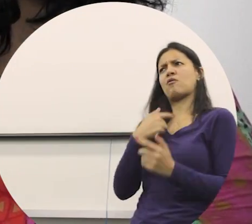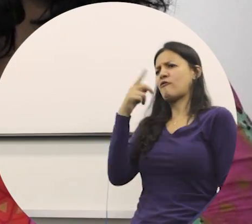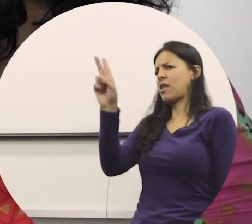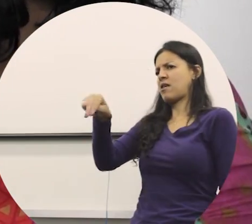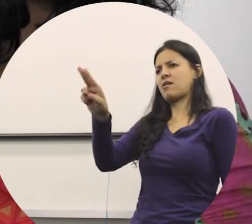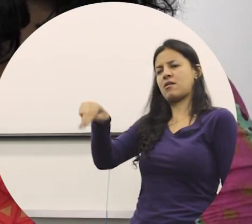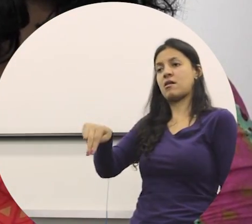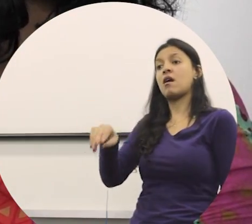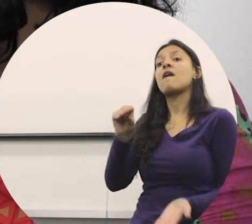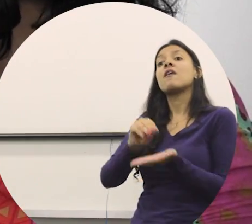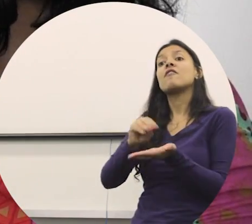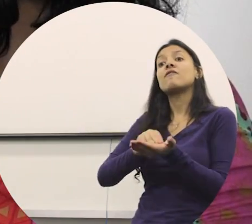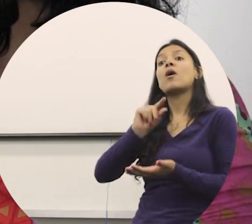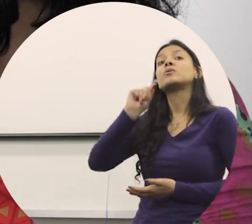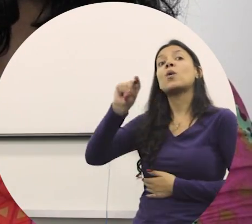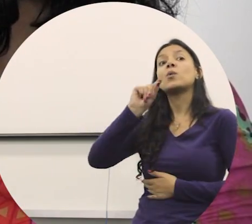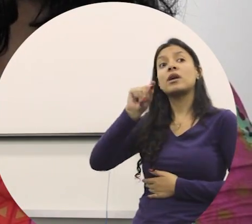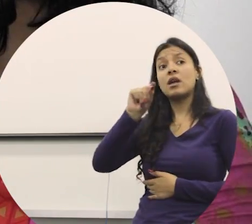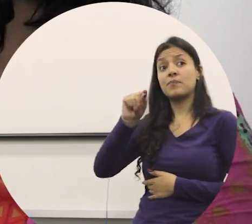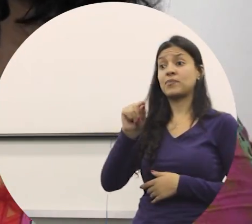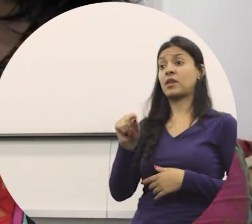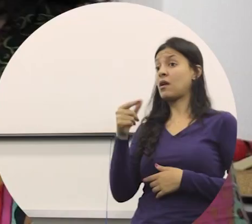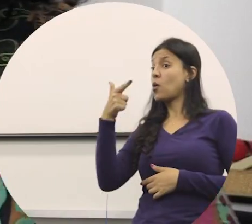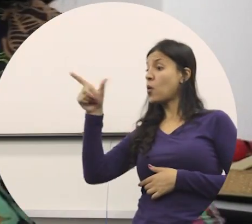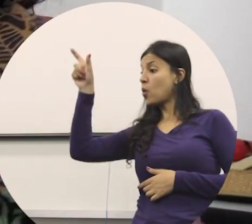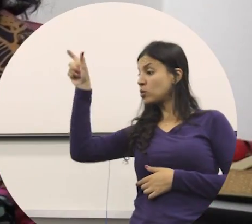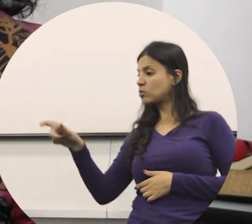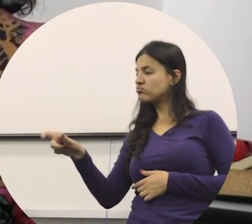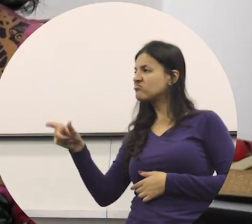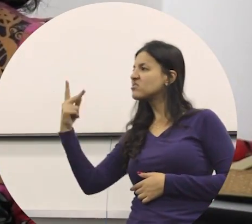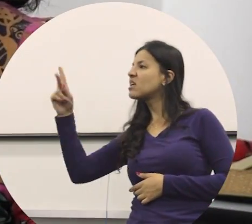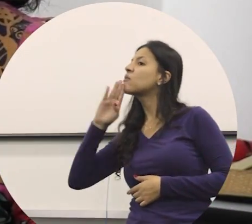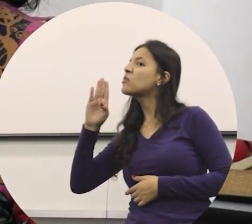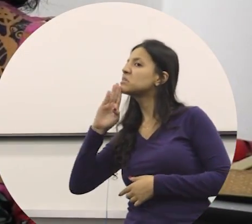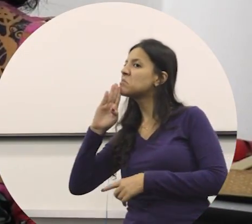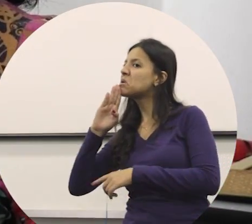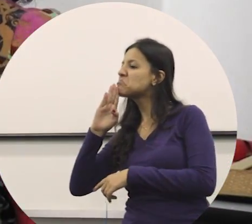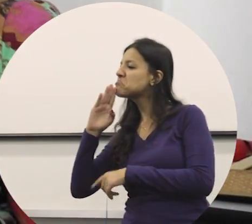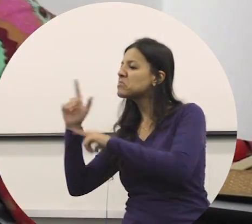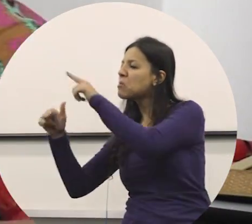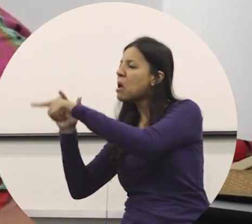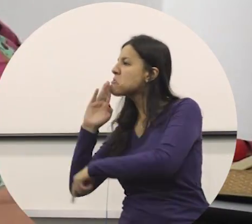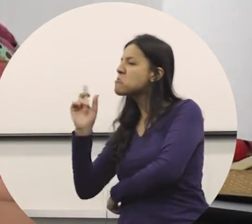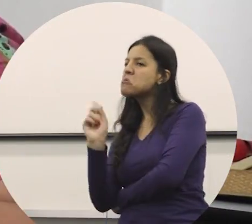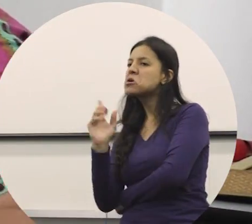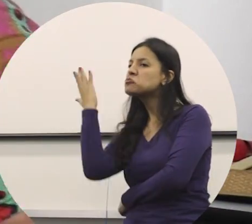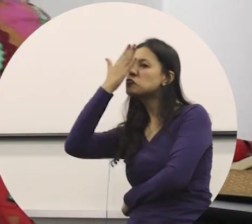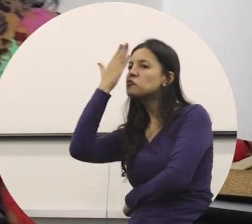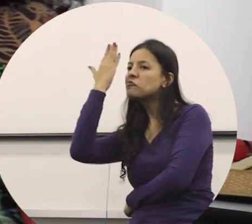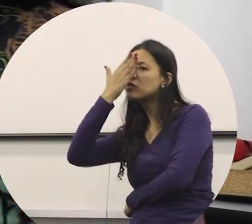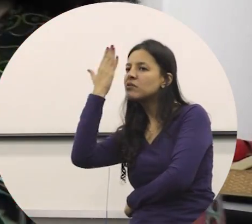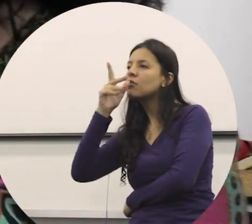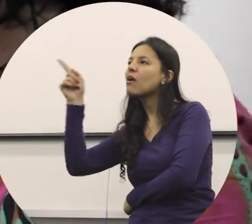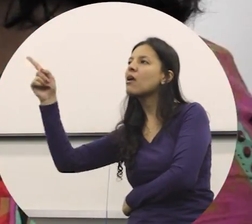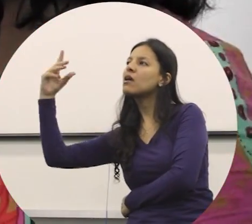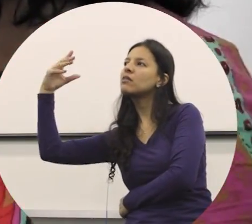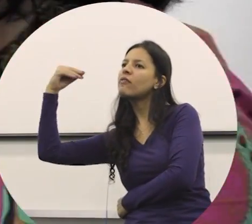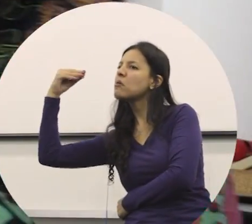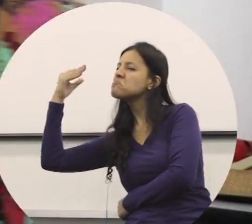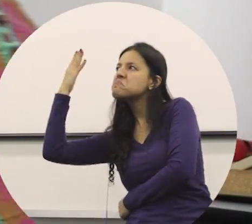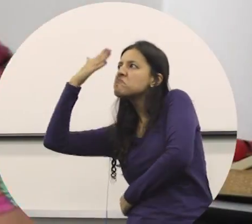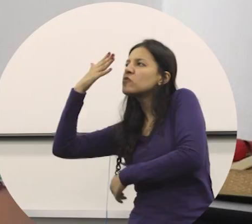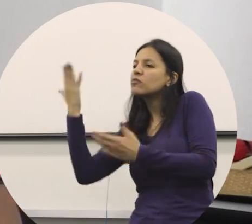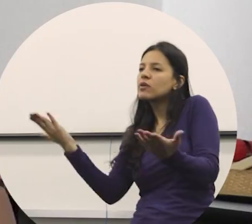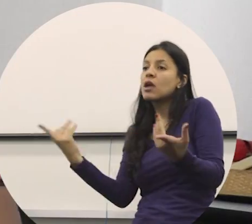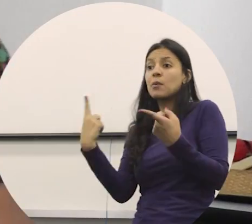falta é um desconhecimento do trabalho do outro e ele, inclusive, sobre o que o outro está dizendo. Porque em